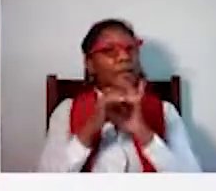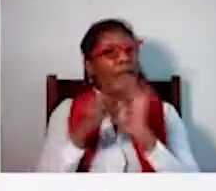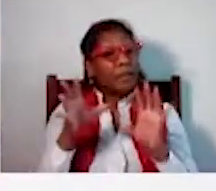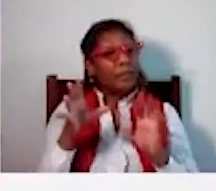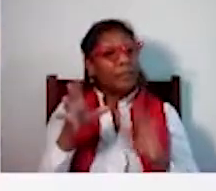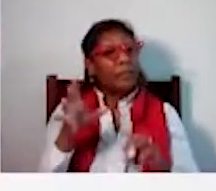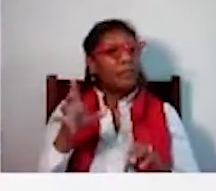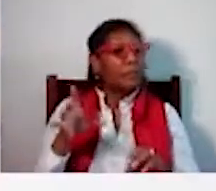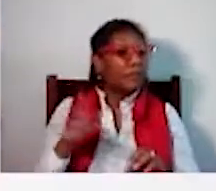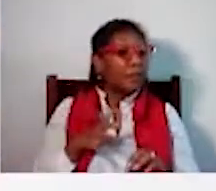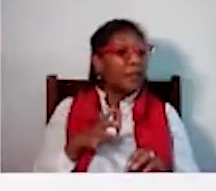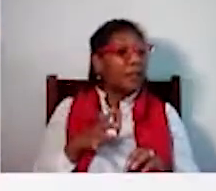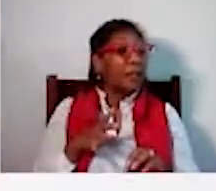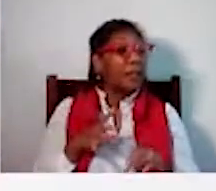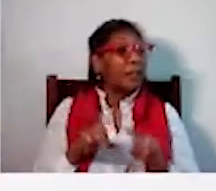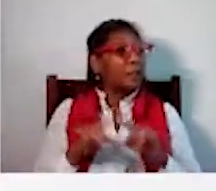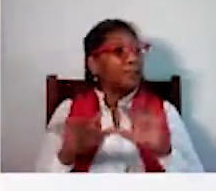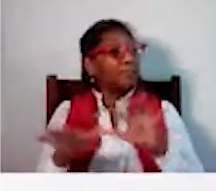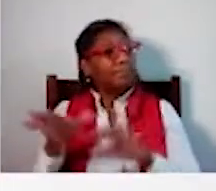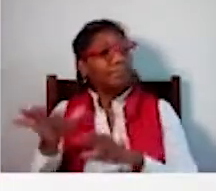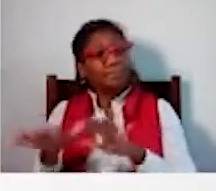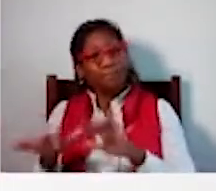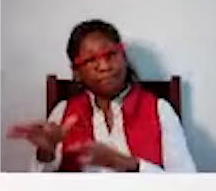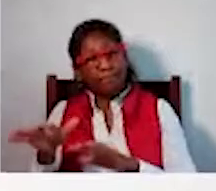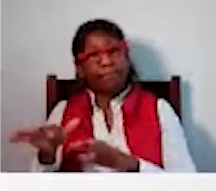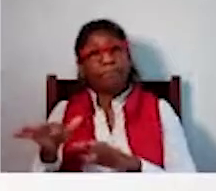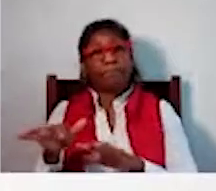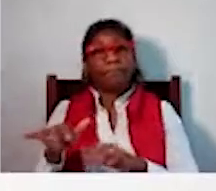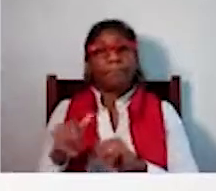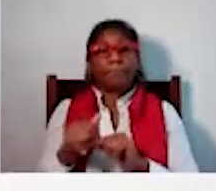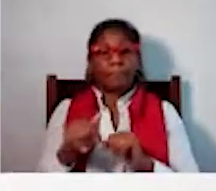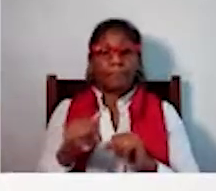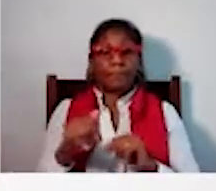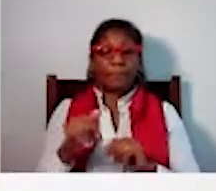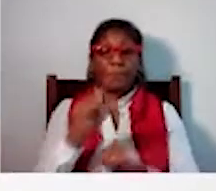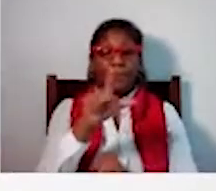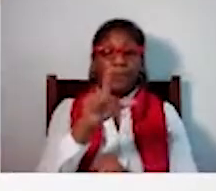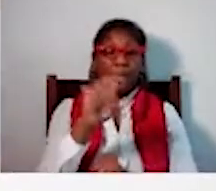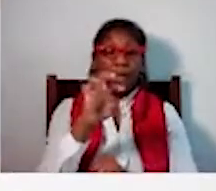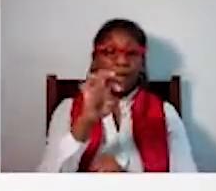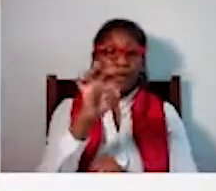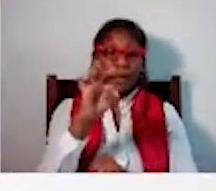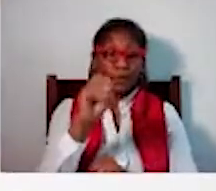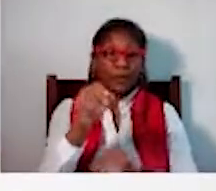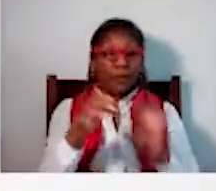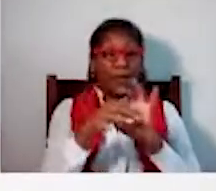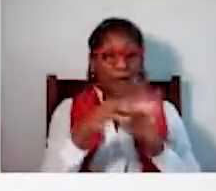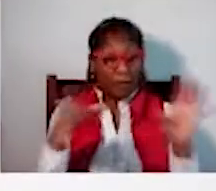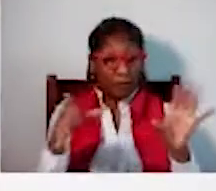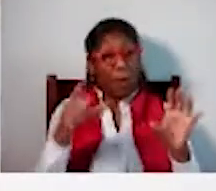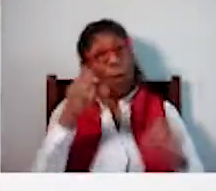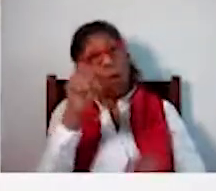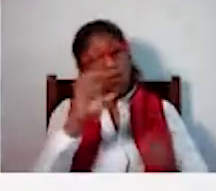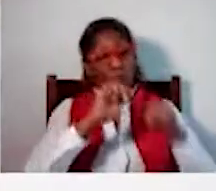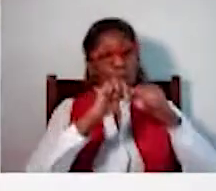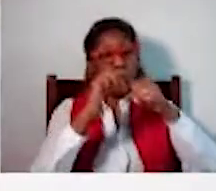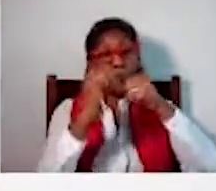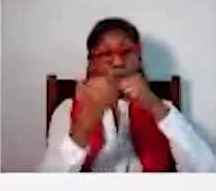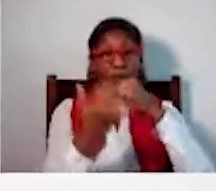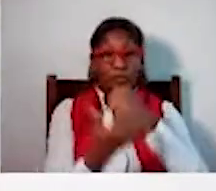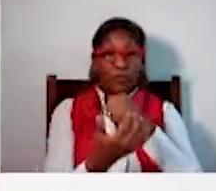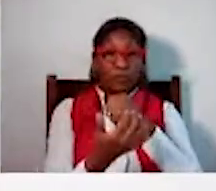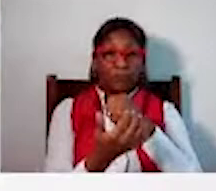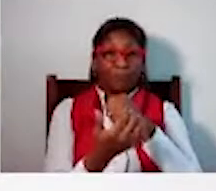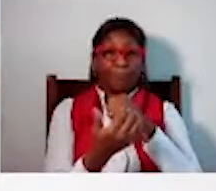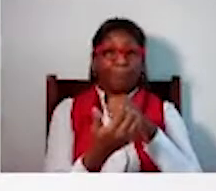oferta, e a proporção de leitos livres para pacientes Covid, em